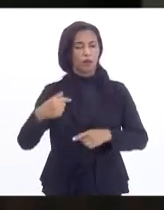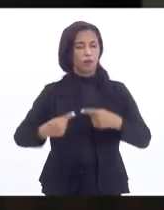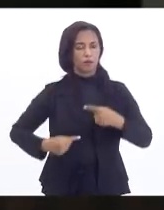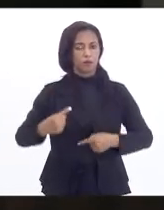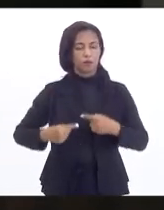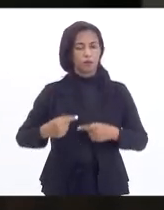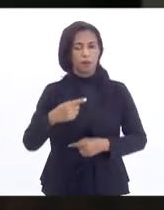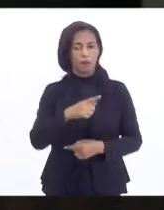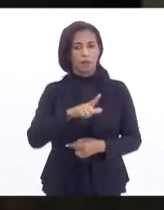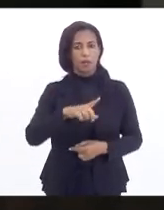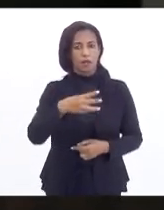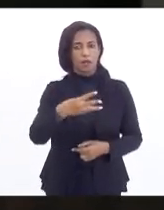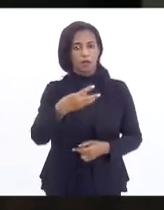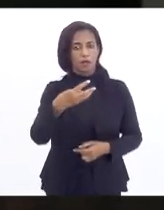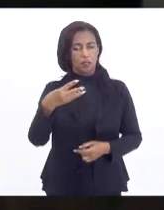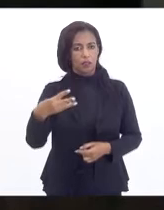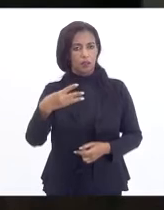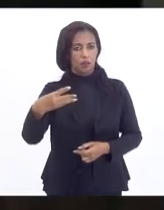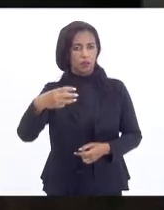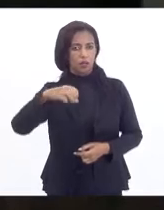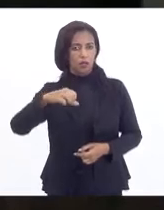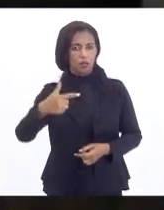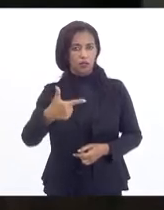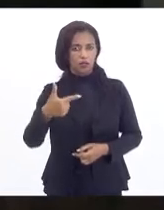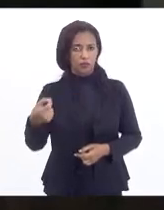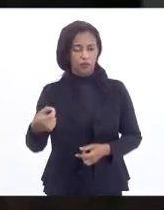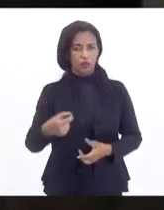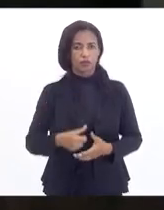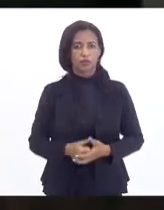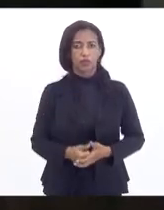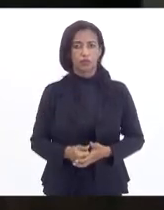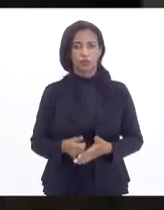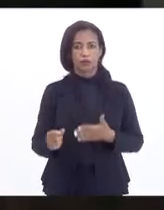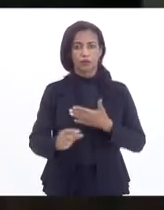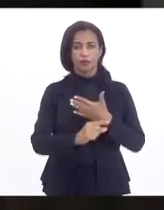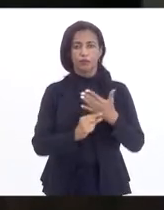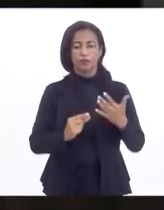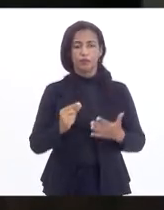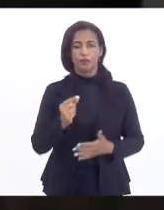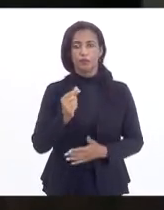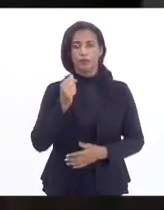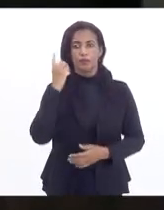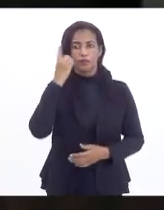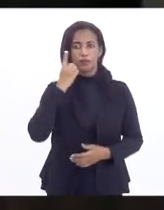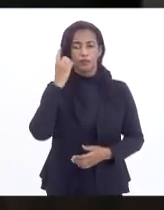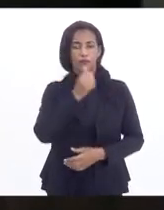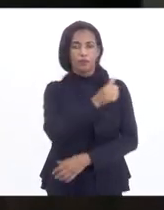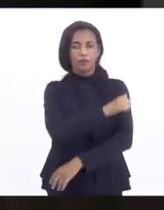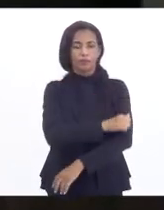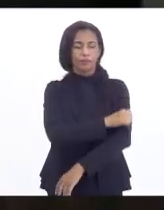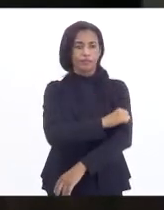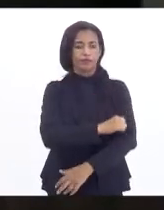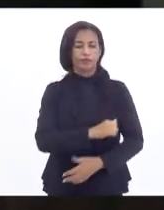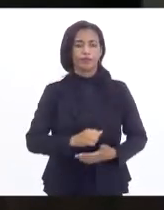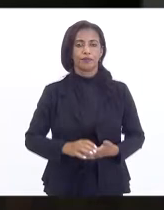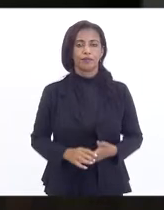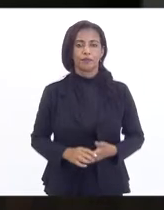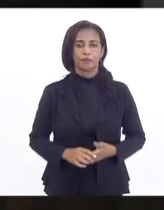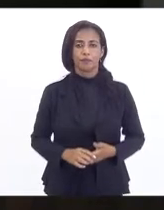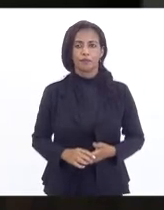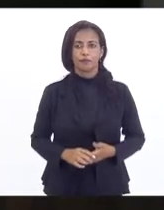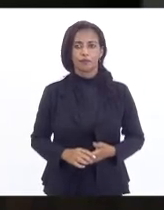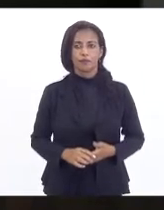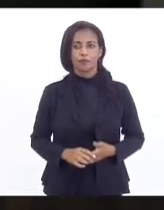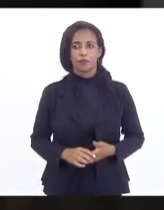lei 3339 de 2020, de autoria da deputada enfermeira Rejane,